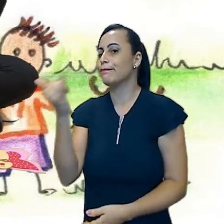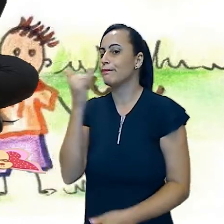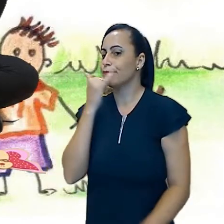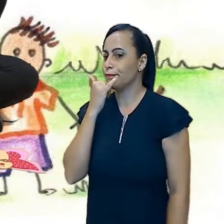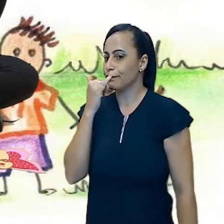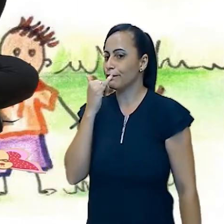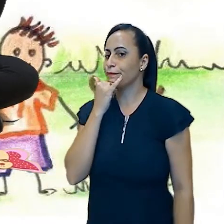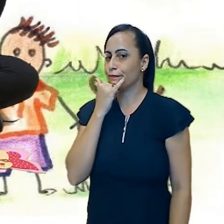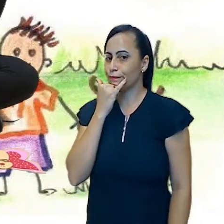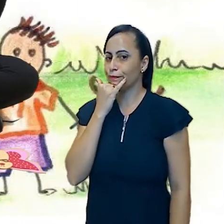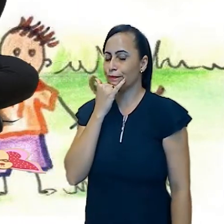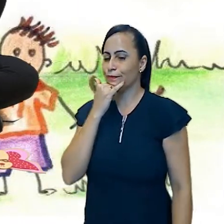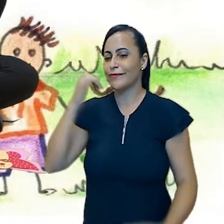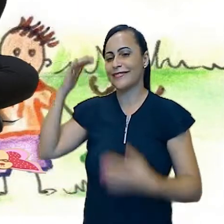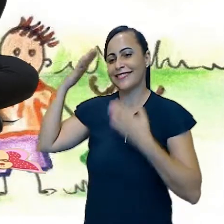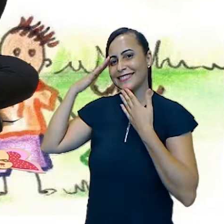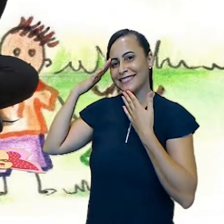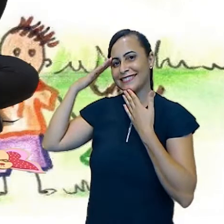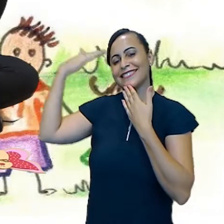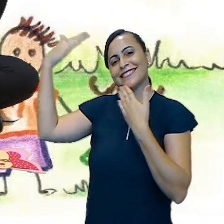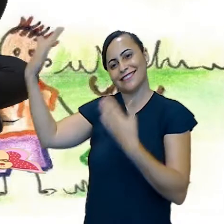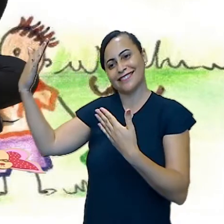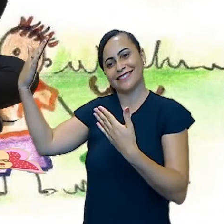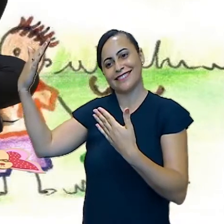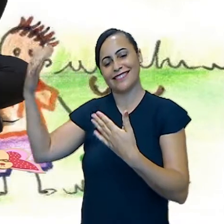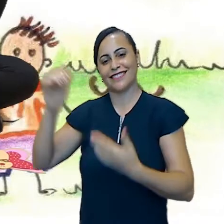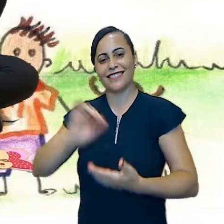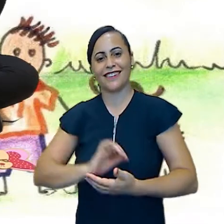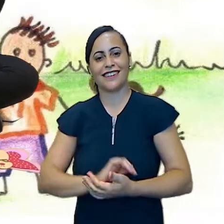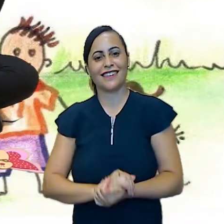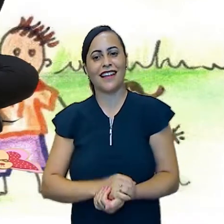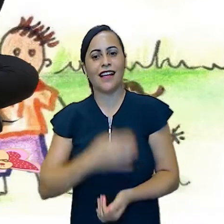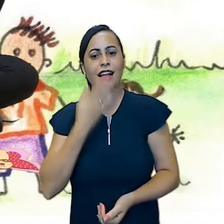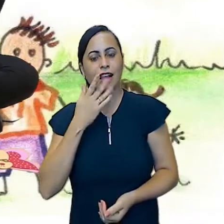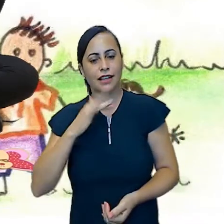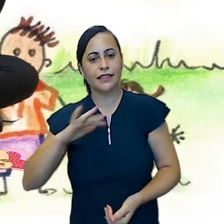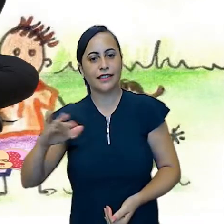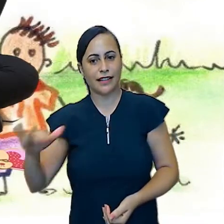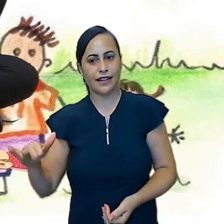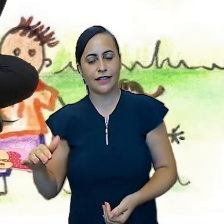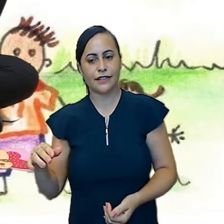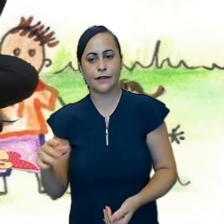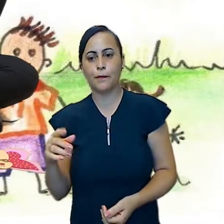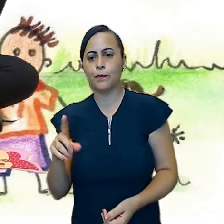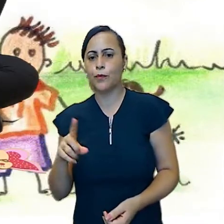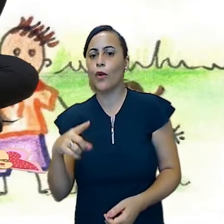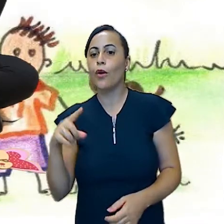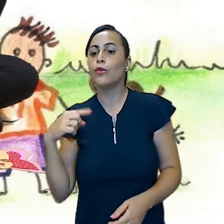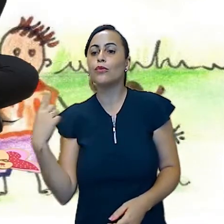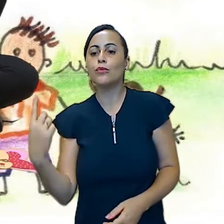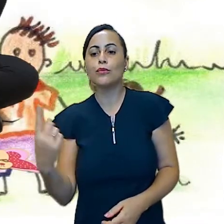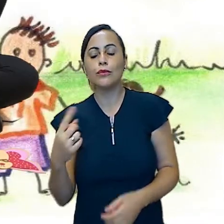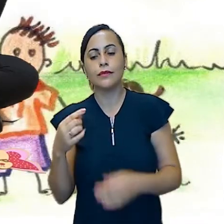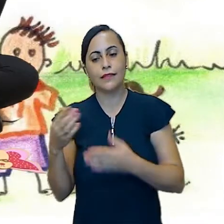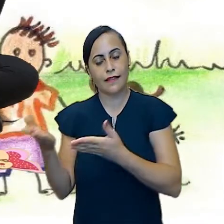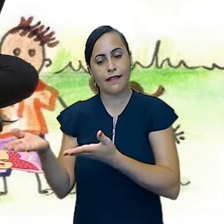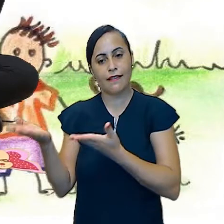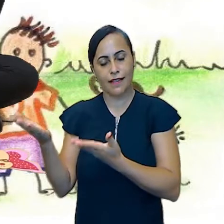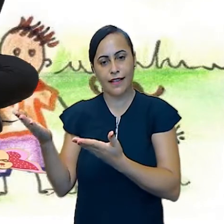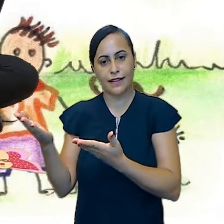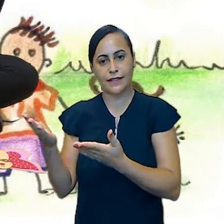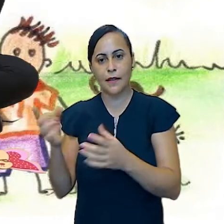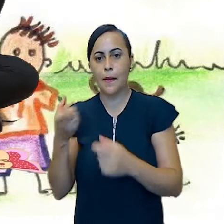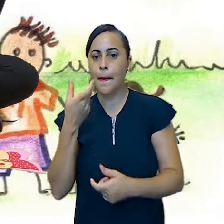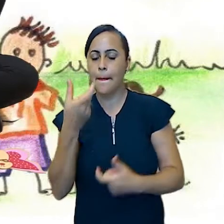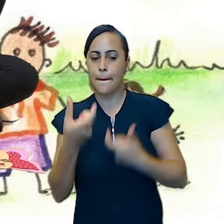desculpe e obrigado. Crianças, estas são algumas palavrinhas mágicas que a